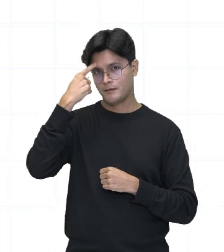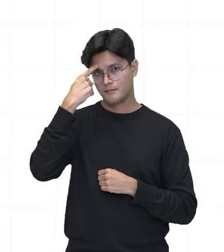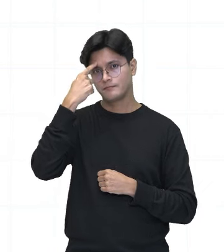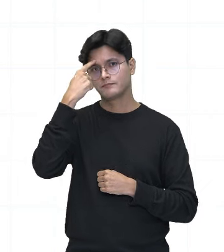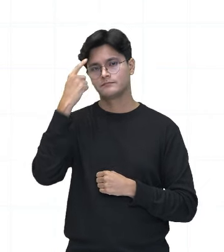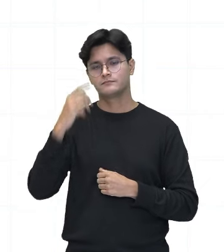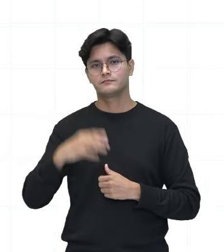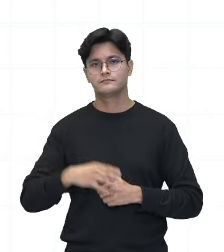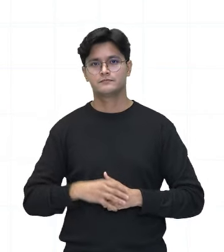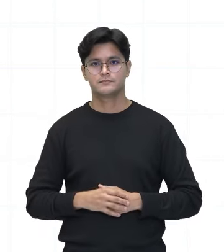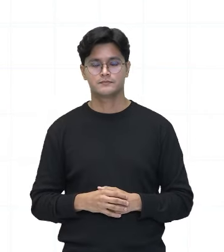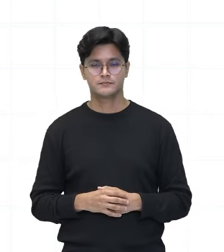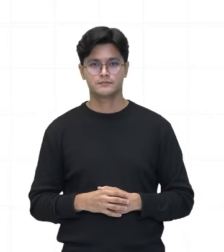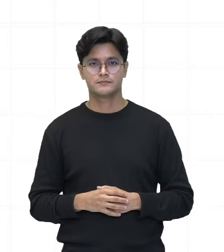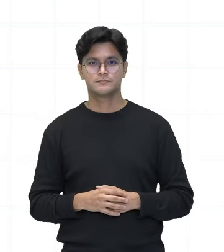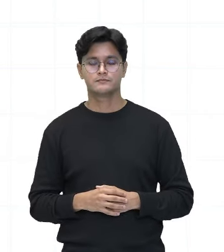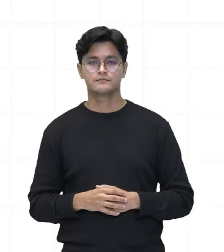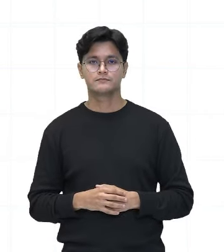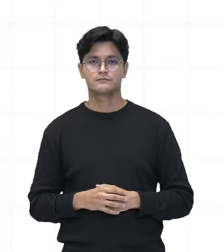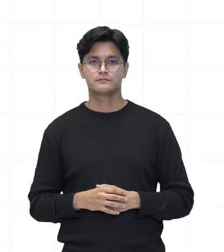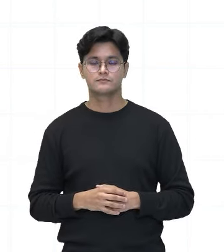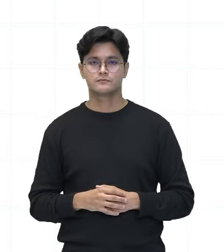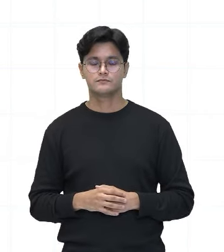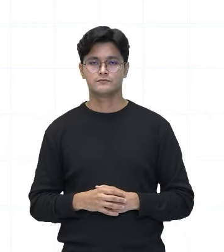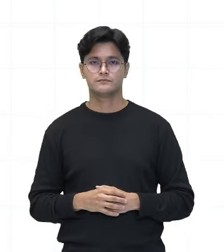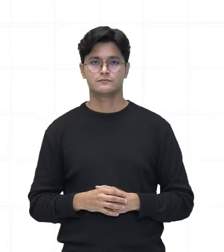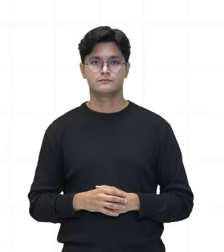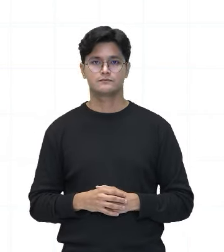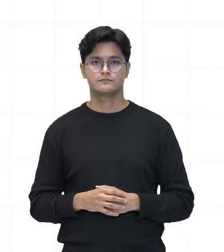fuzzy orange socks, ok?